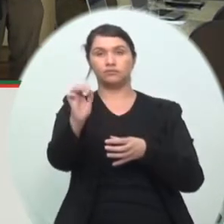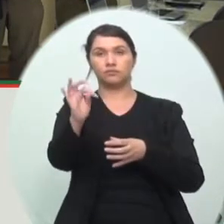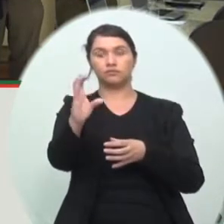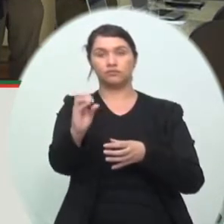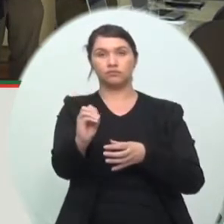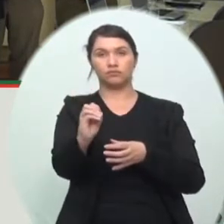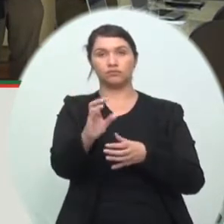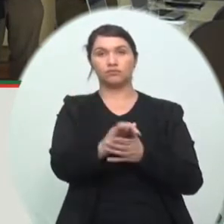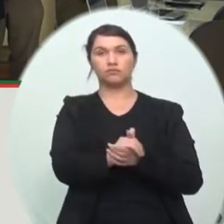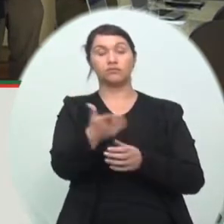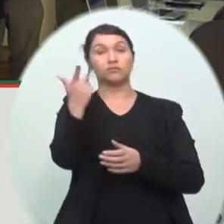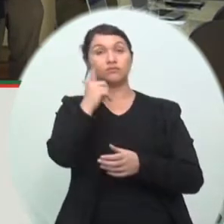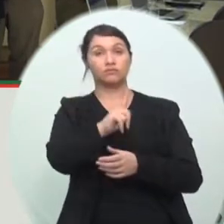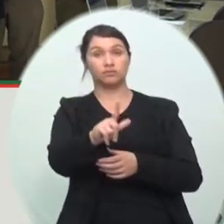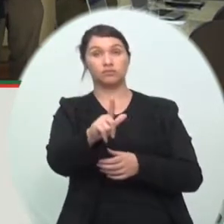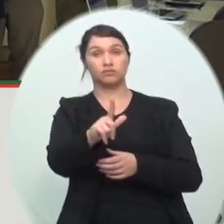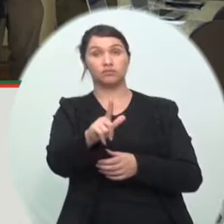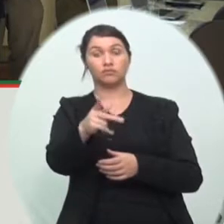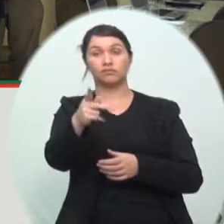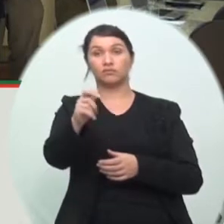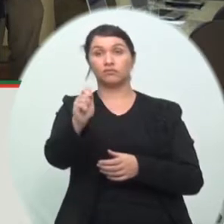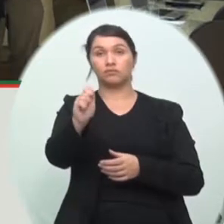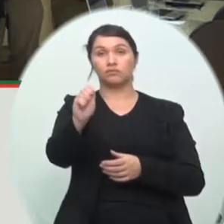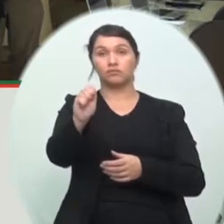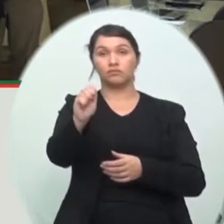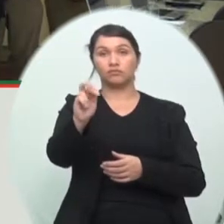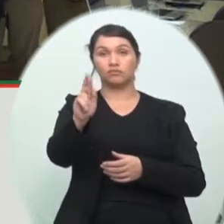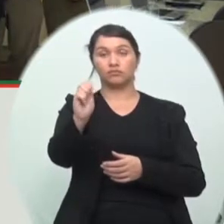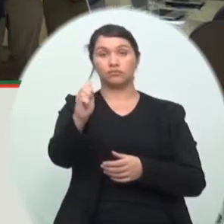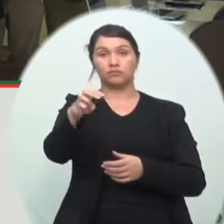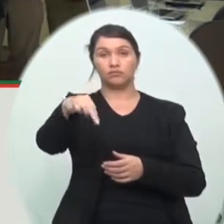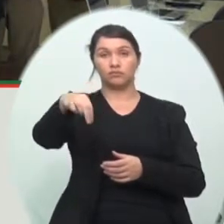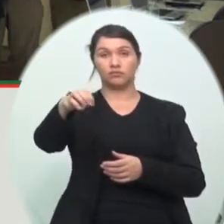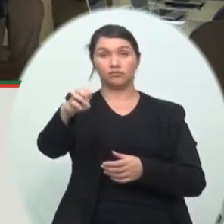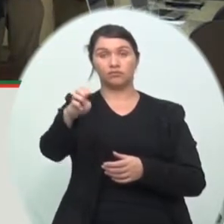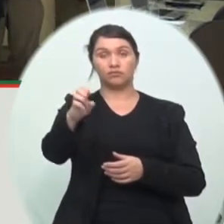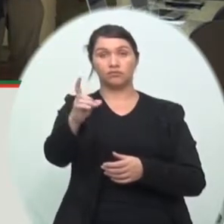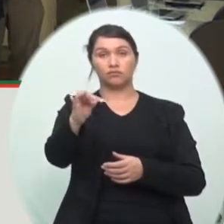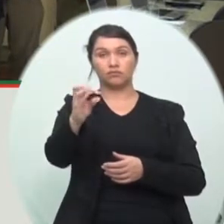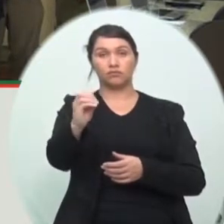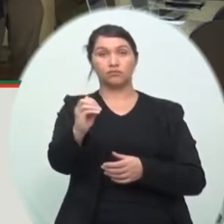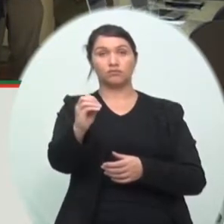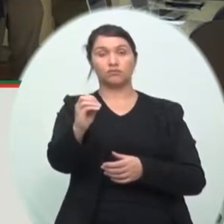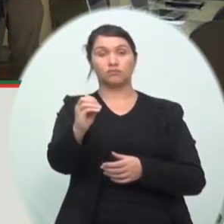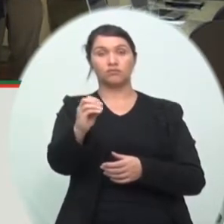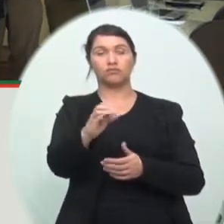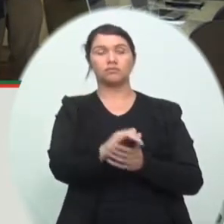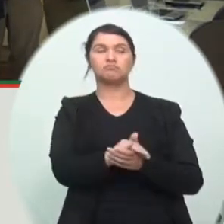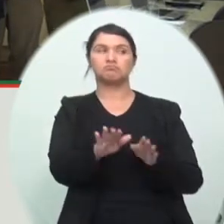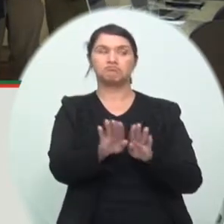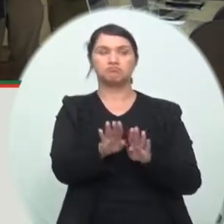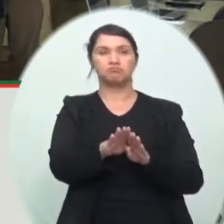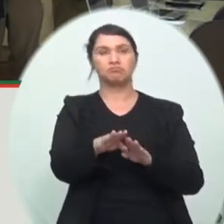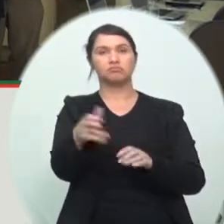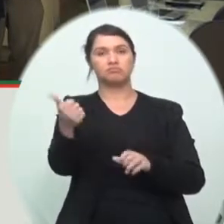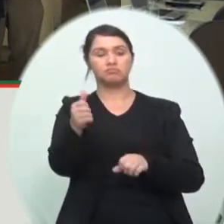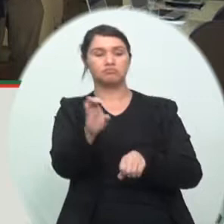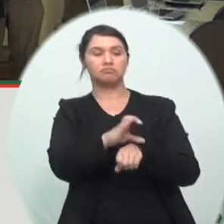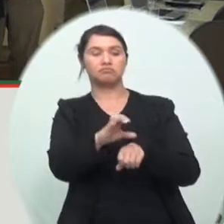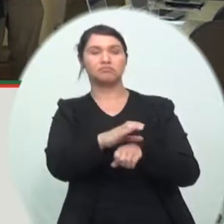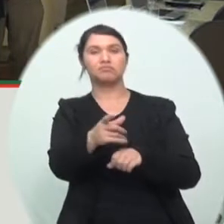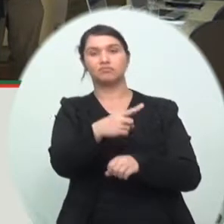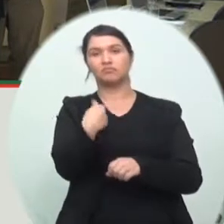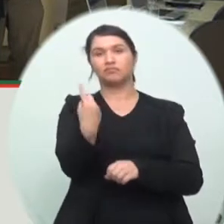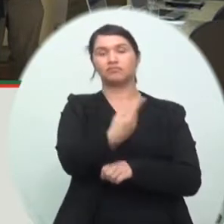trazer o paramédico tático para aqui, que é um curso de especialização, foi o nosso. Mas antes disso, nós